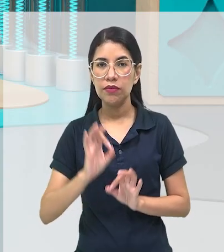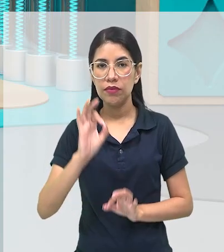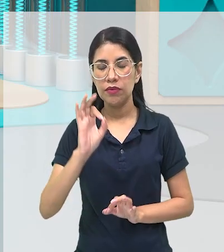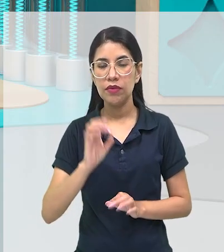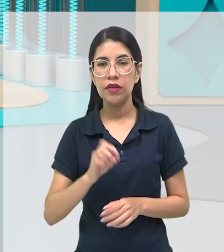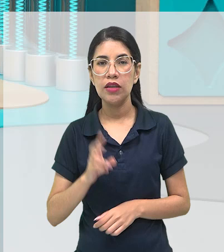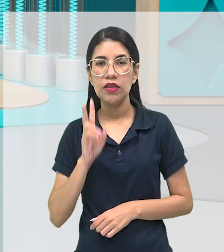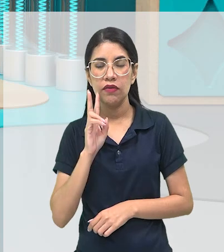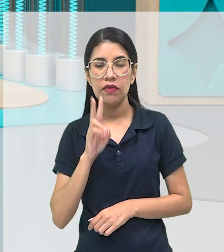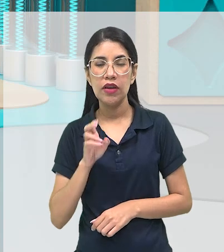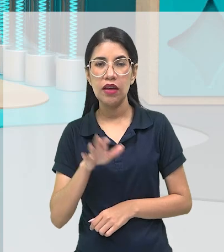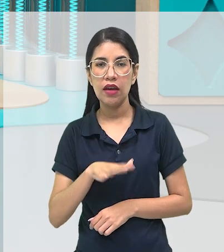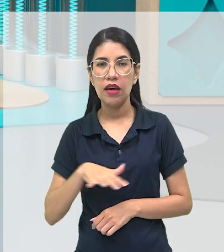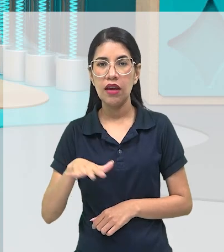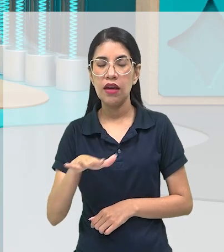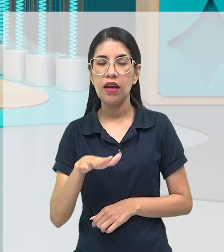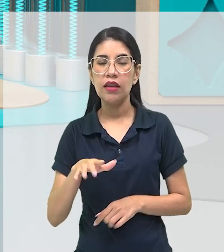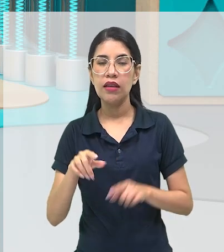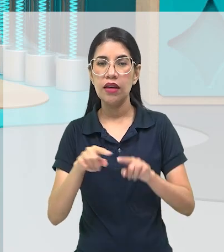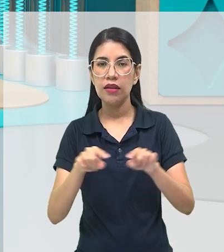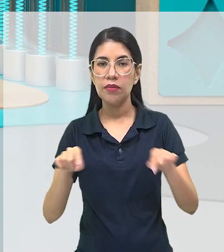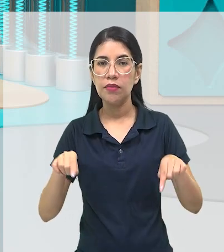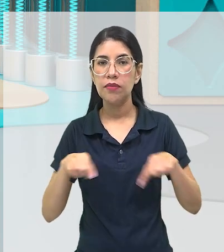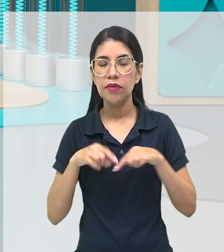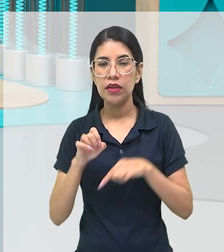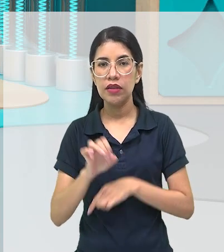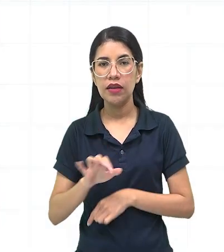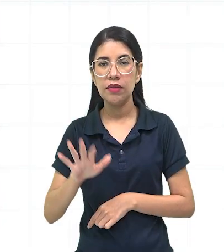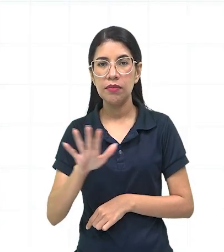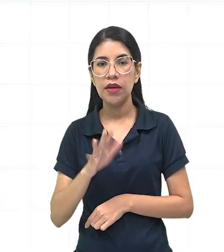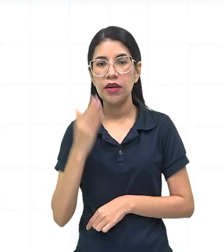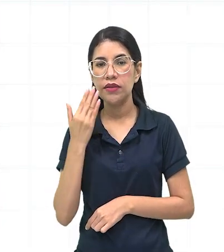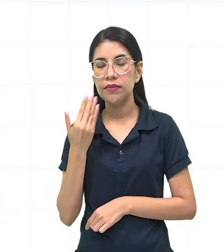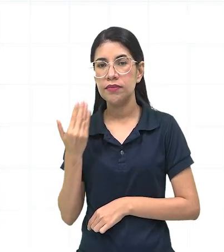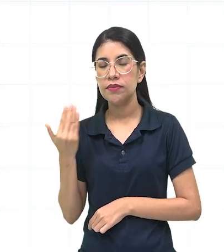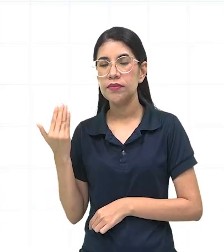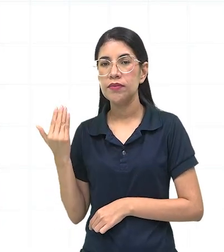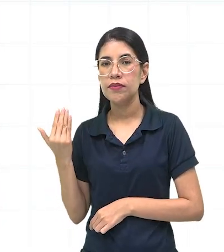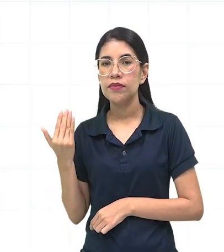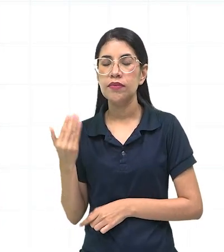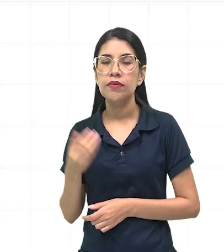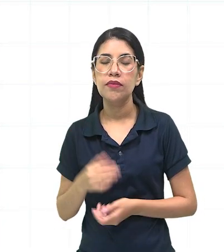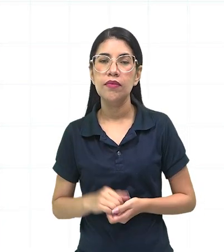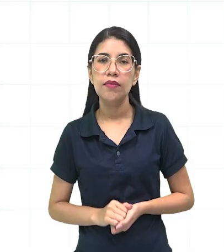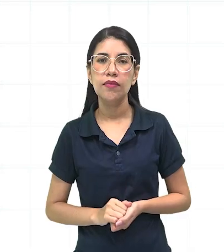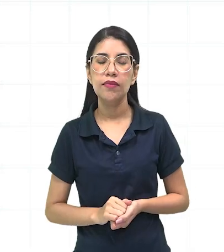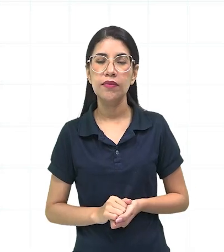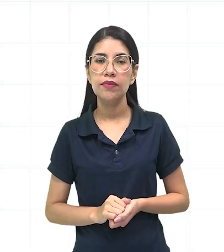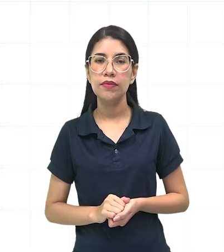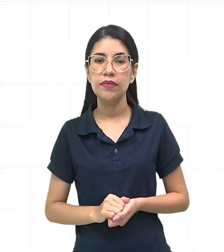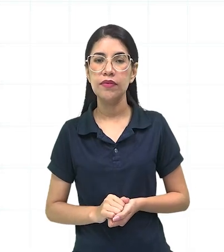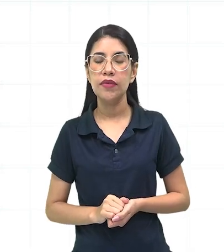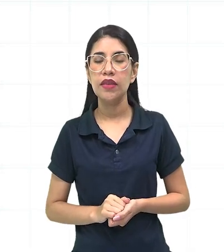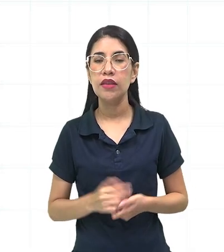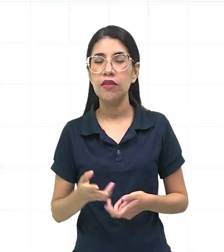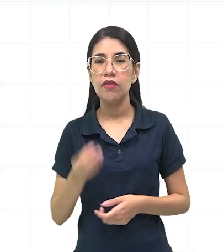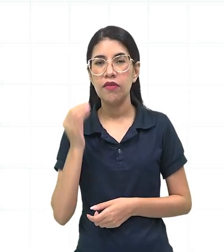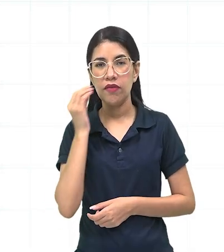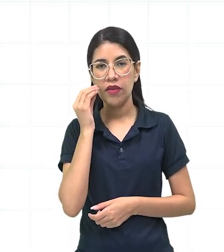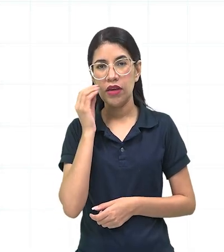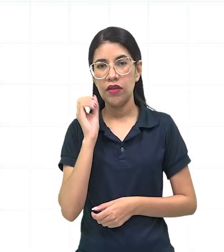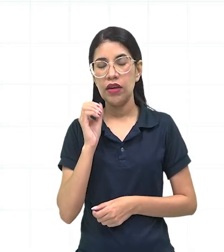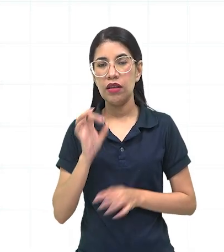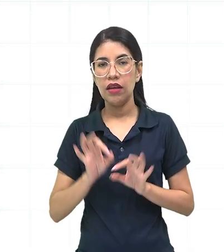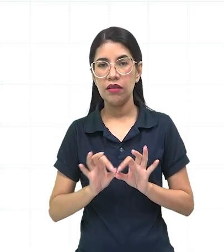melhor dessas medidas, aparece a imagem para vocês apreciarem, a imagem da quadra, tá bom? Vejam aí